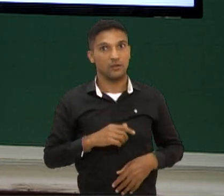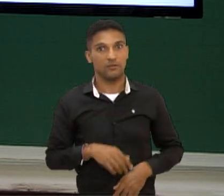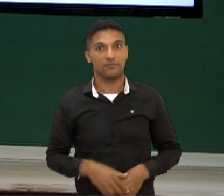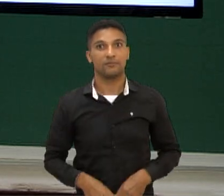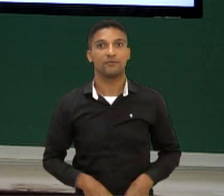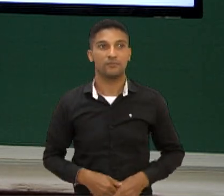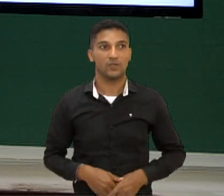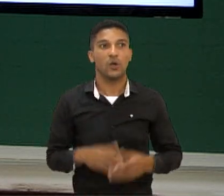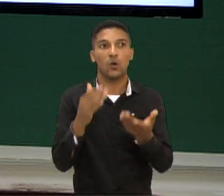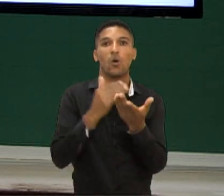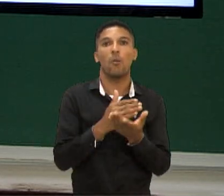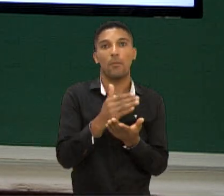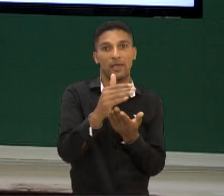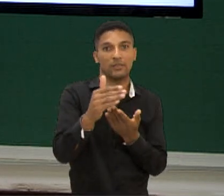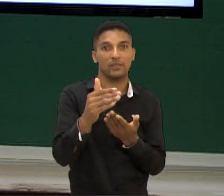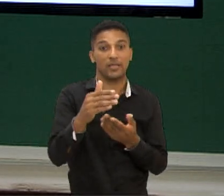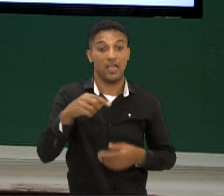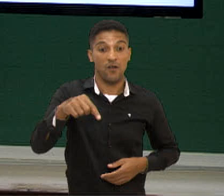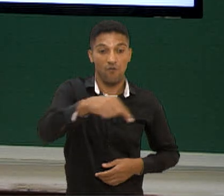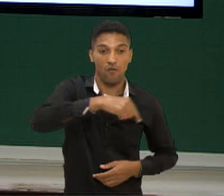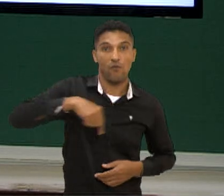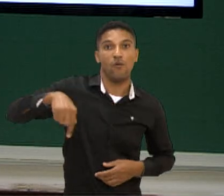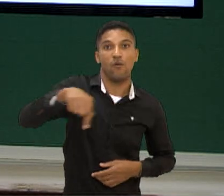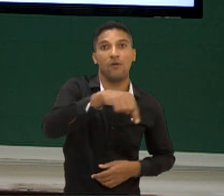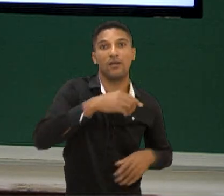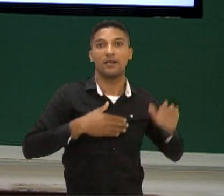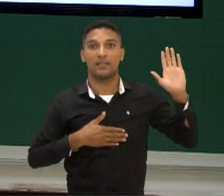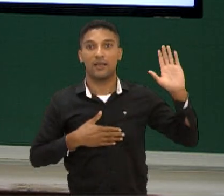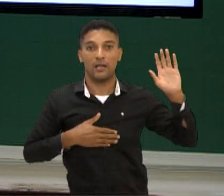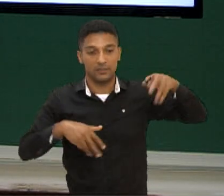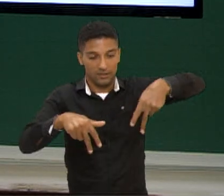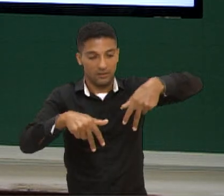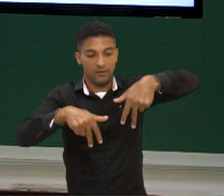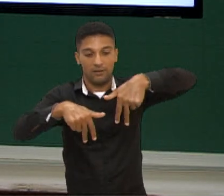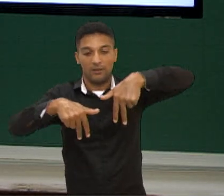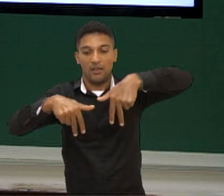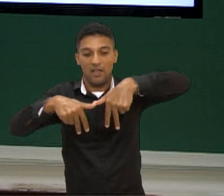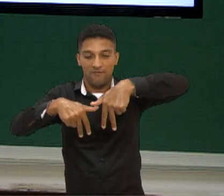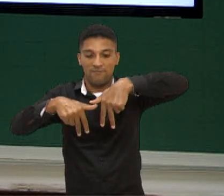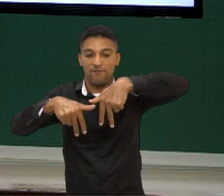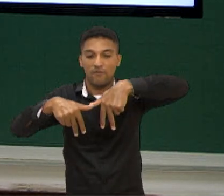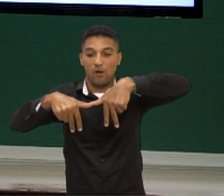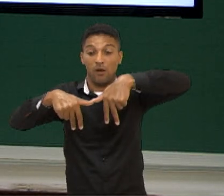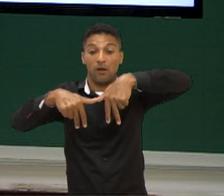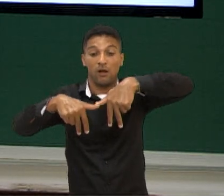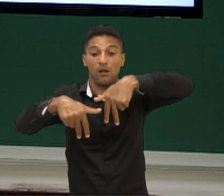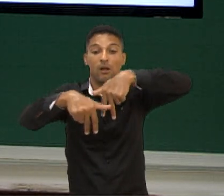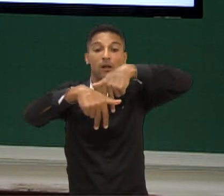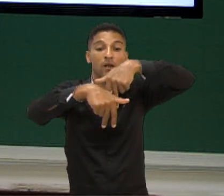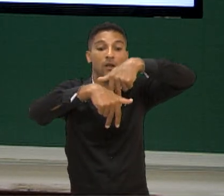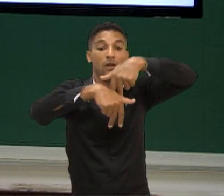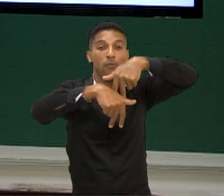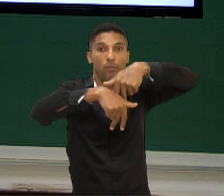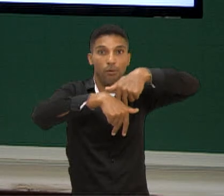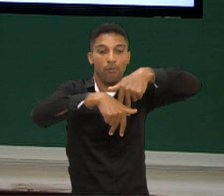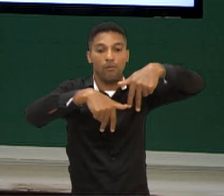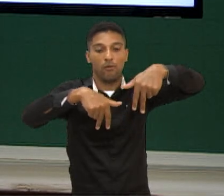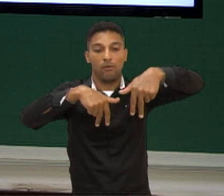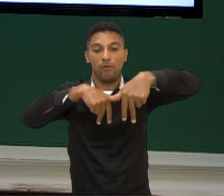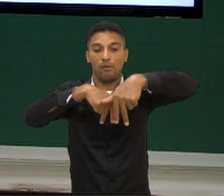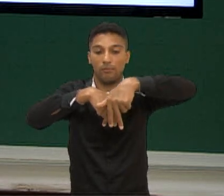aí começa a dança circular, em roda, e eles vão entrelaçando